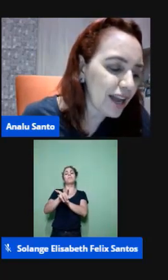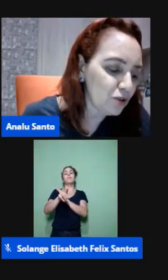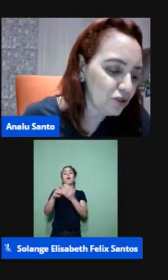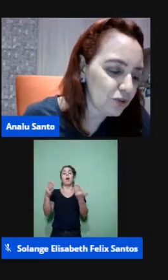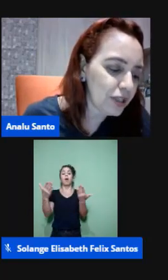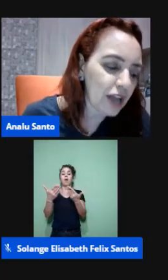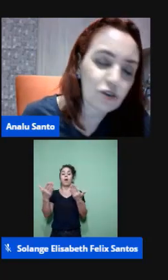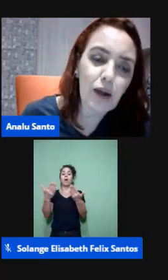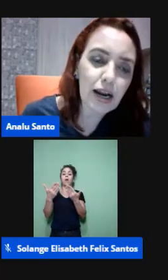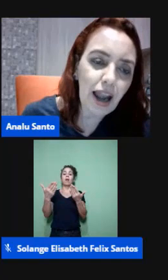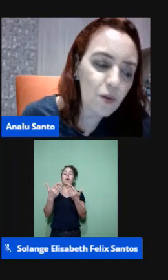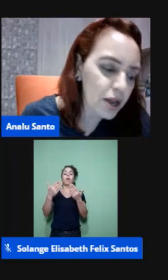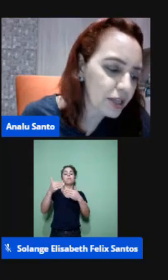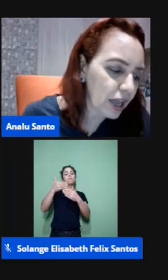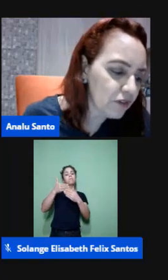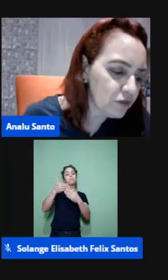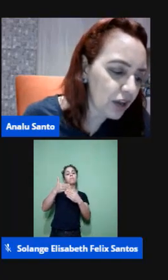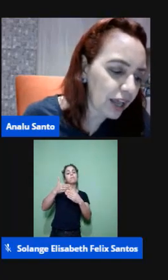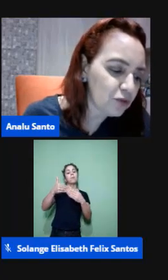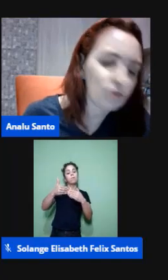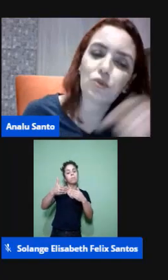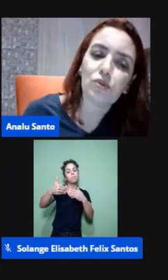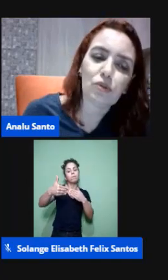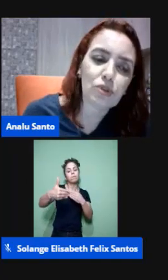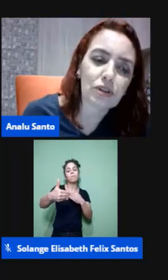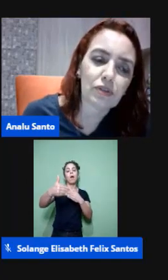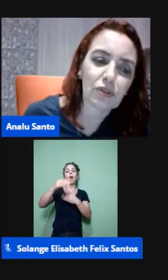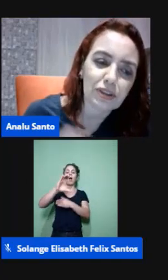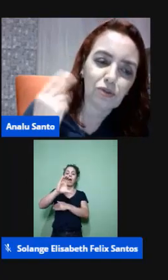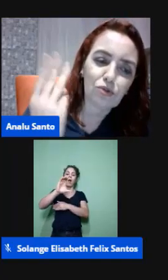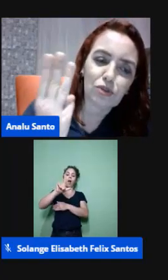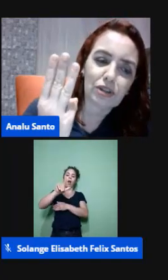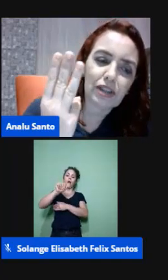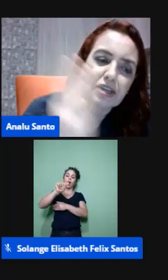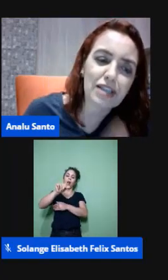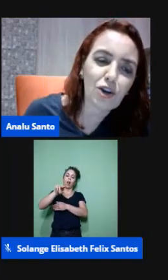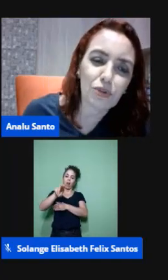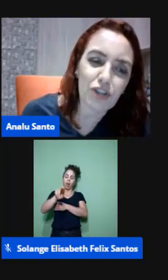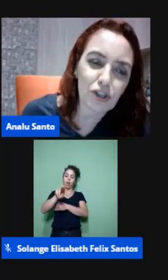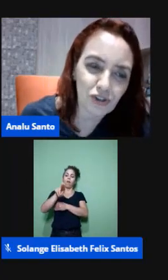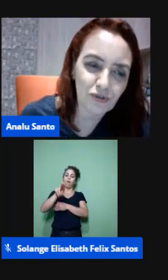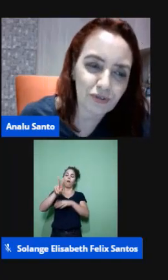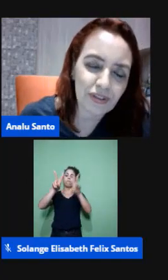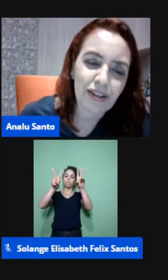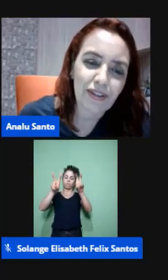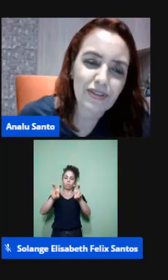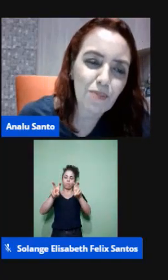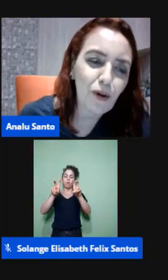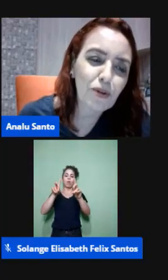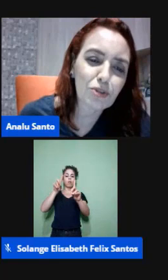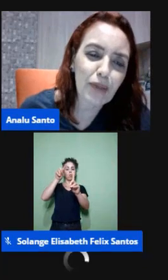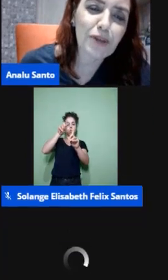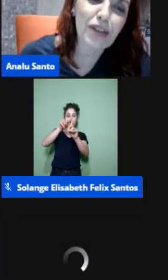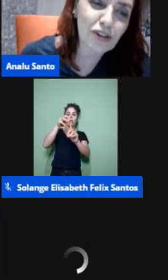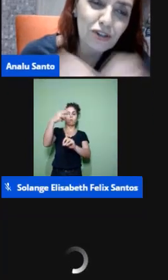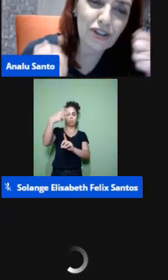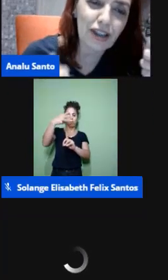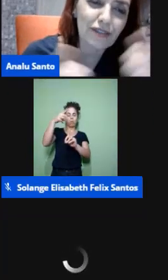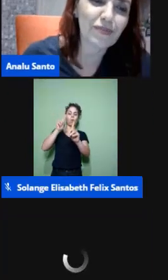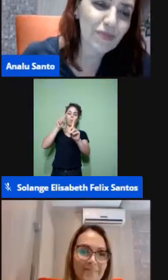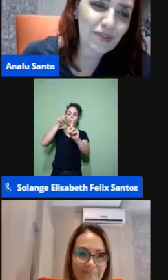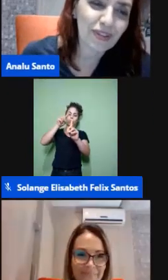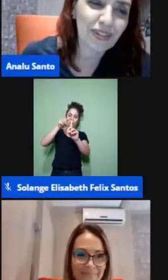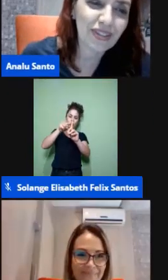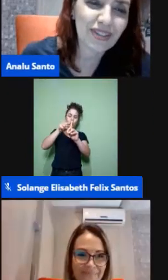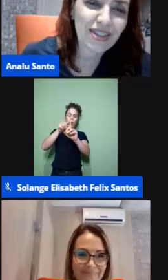gente vai dar continuidade com a Clau, que ela vai falar do terceiro objetivo, tá bom? Eu espero que a gente